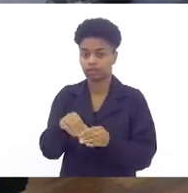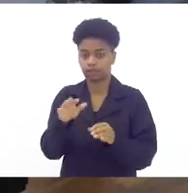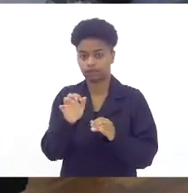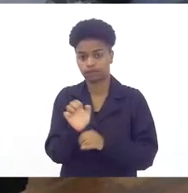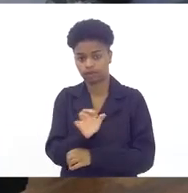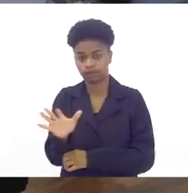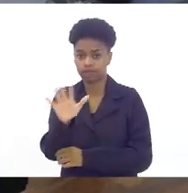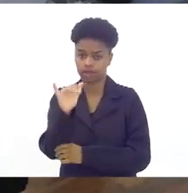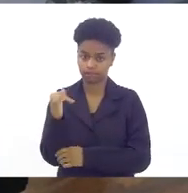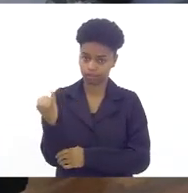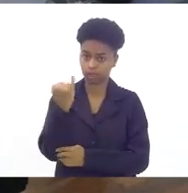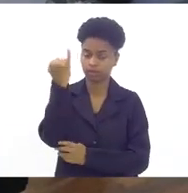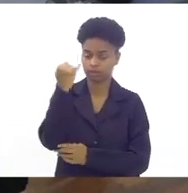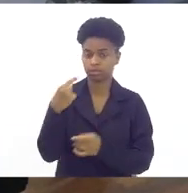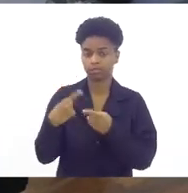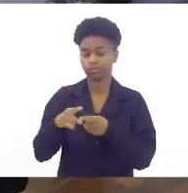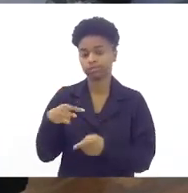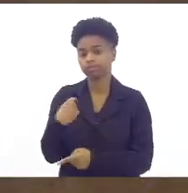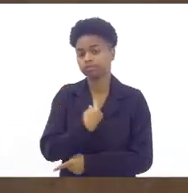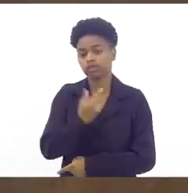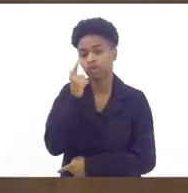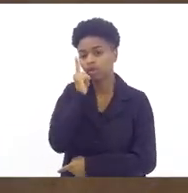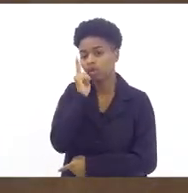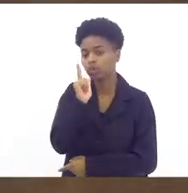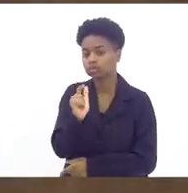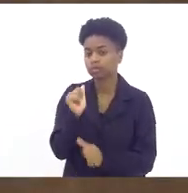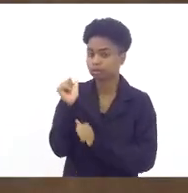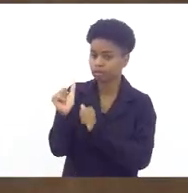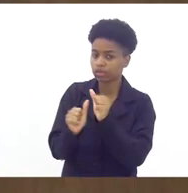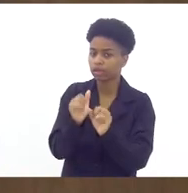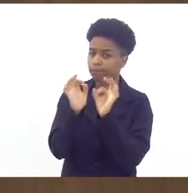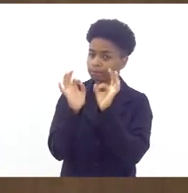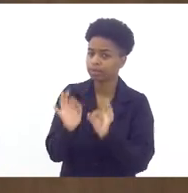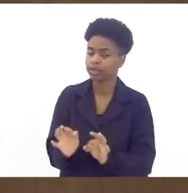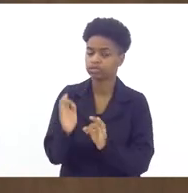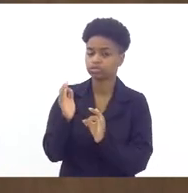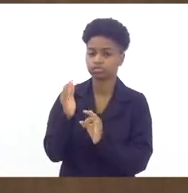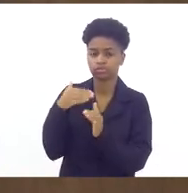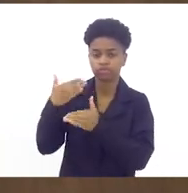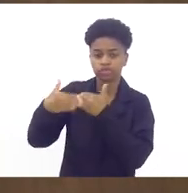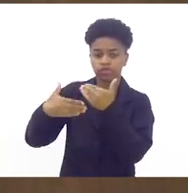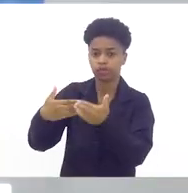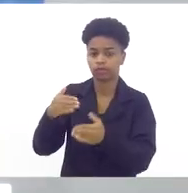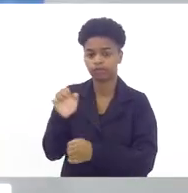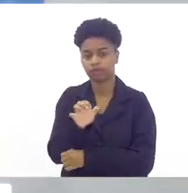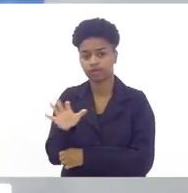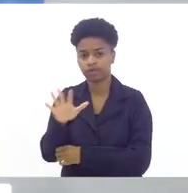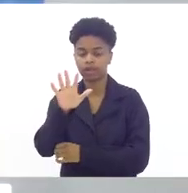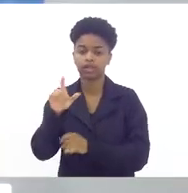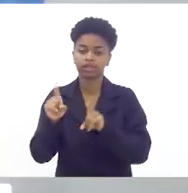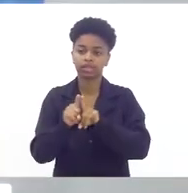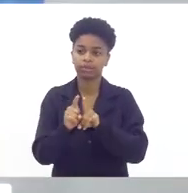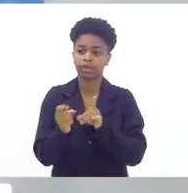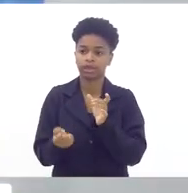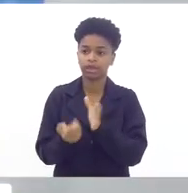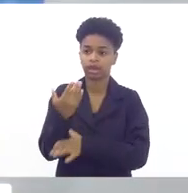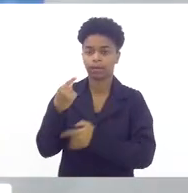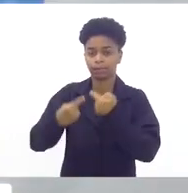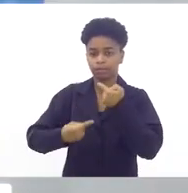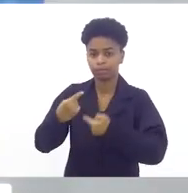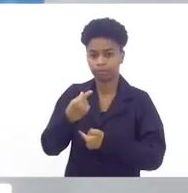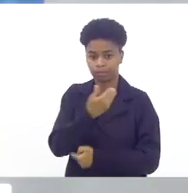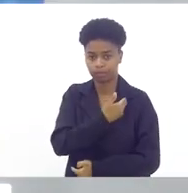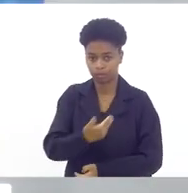favelas é muito importante para que a gente possa ter uma mudança significativa no desenvolvimento das favelas e na implementação das políticas públicas